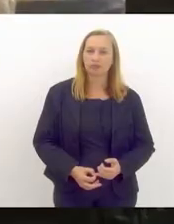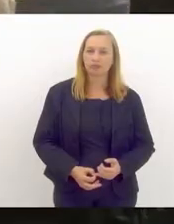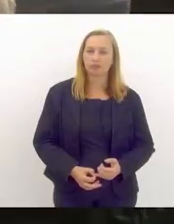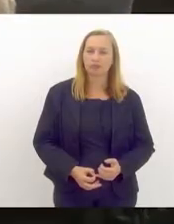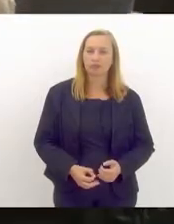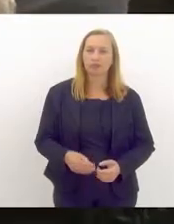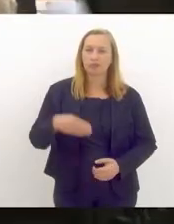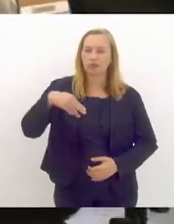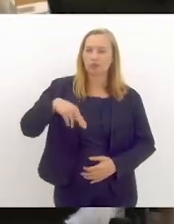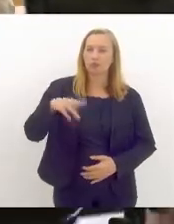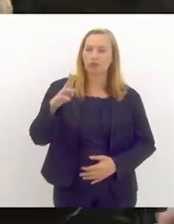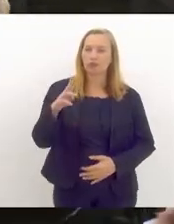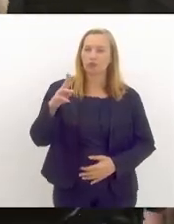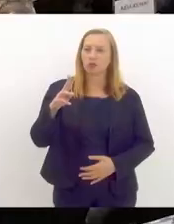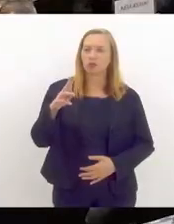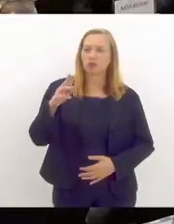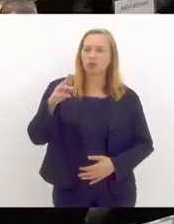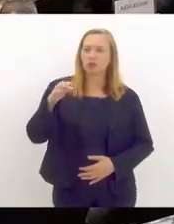Munir Neto.